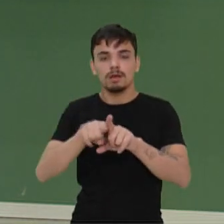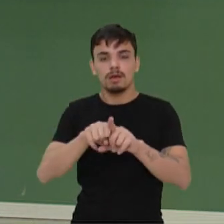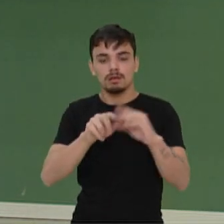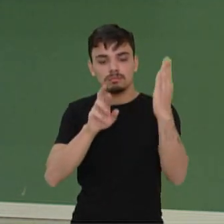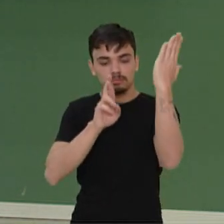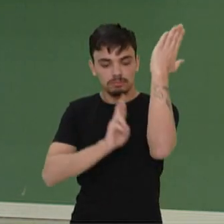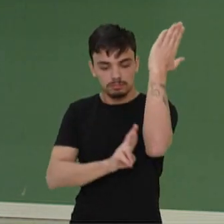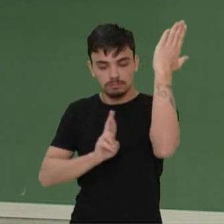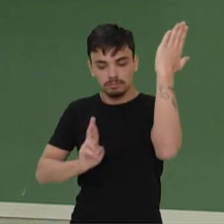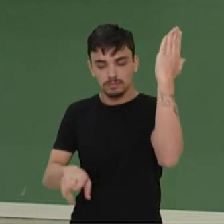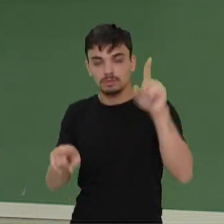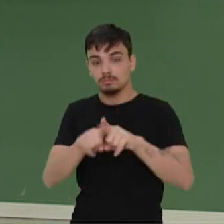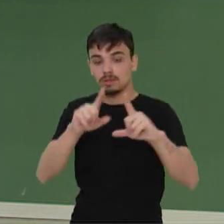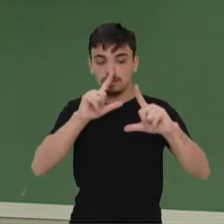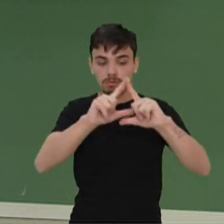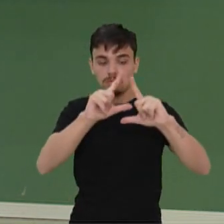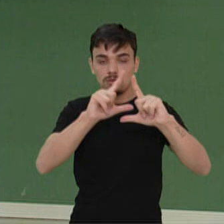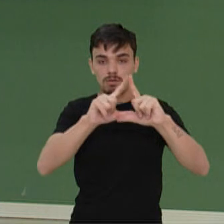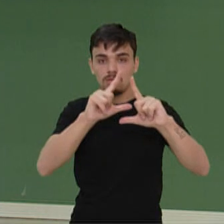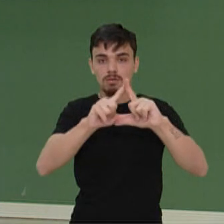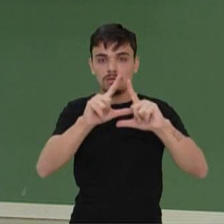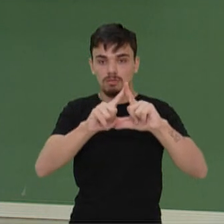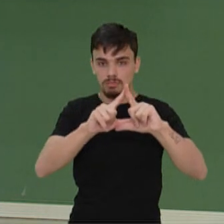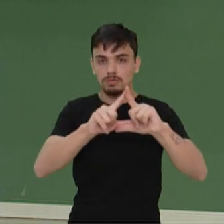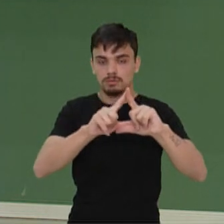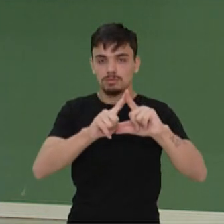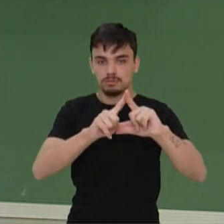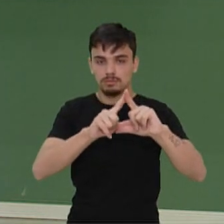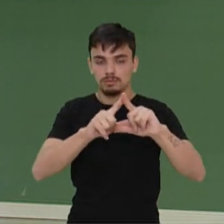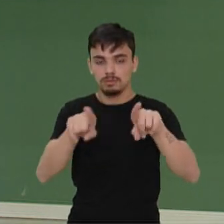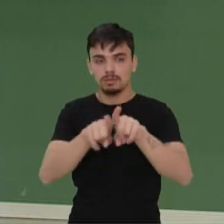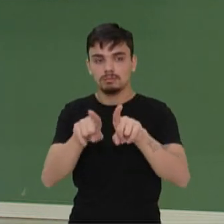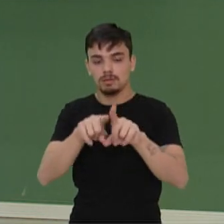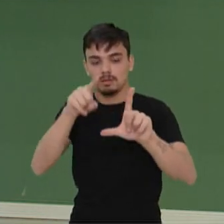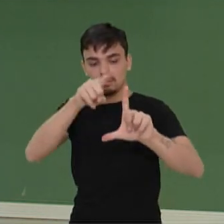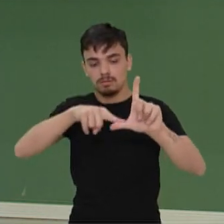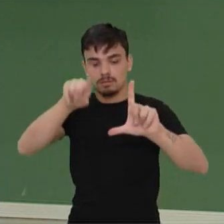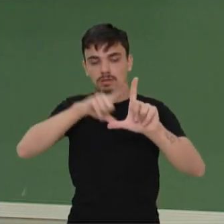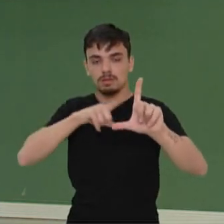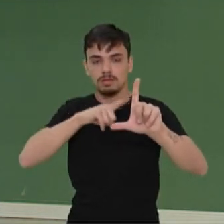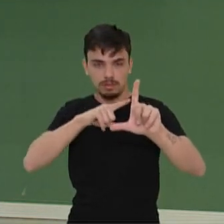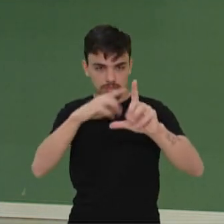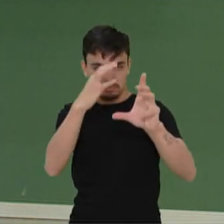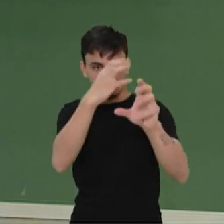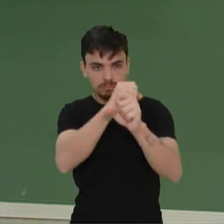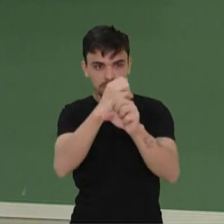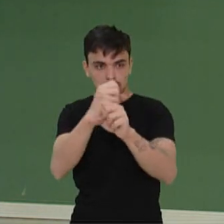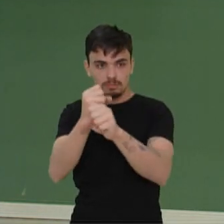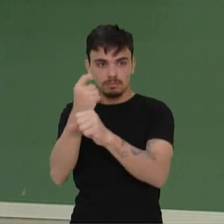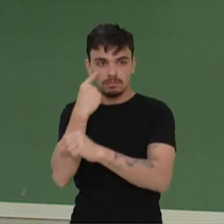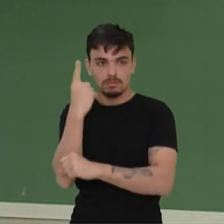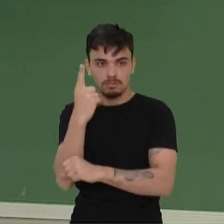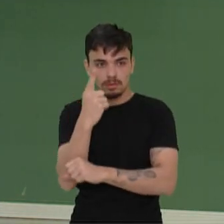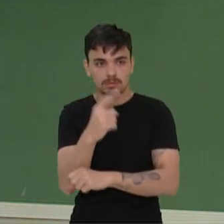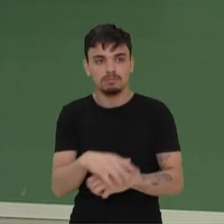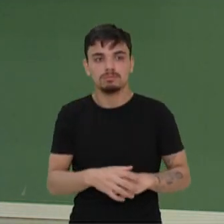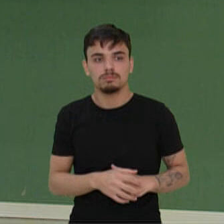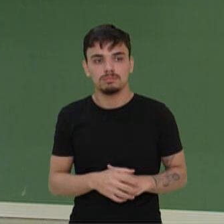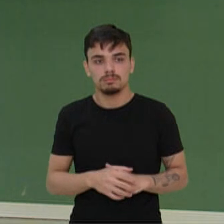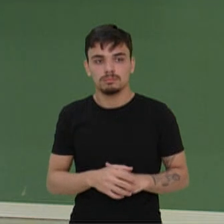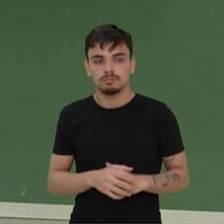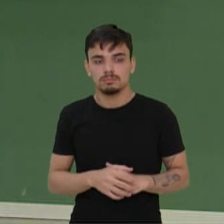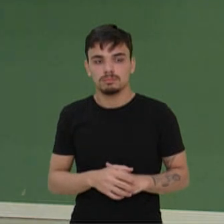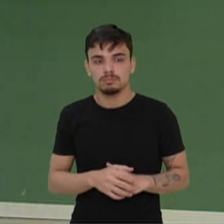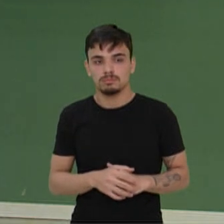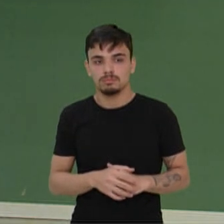fórmula de Bhaskara e o vértice está aqui, ó. Já até coloquei as formulazinhas que calculam o vértice para a gente, né? Então a coordenada x do vértice é dado por menos